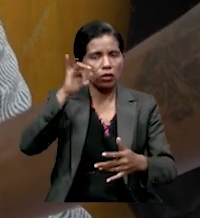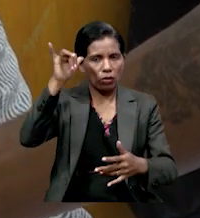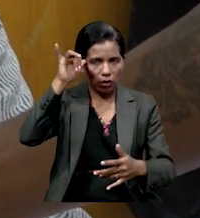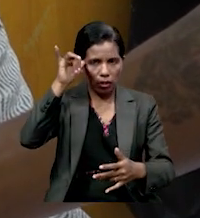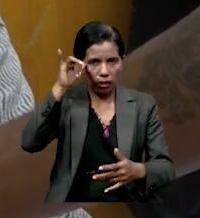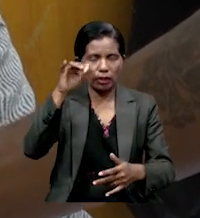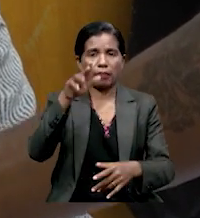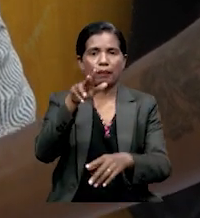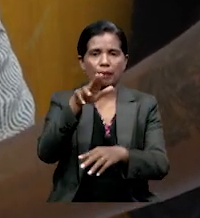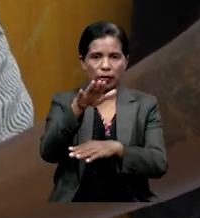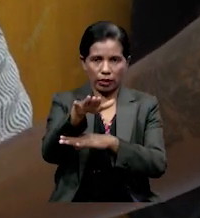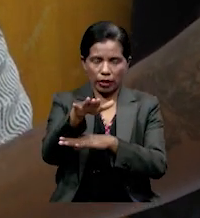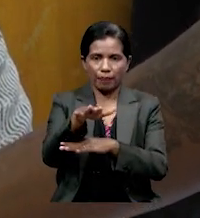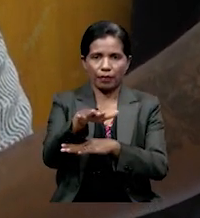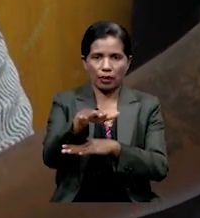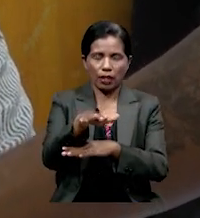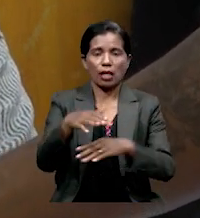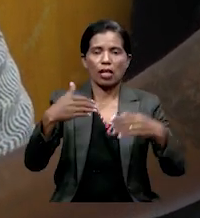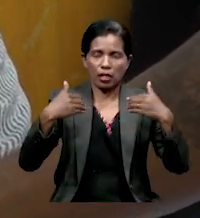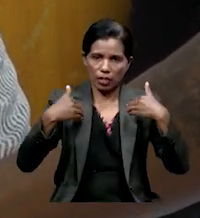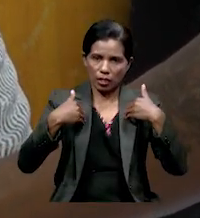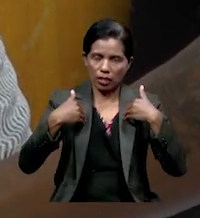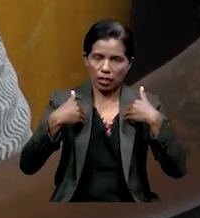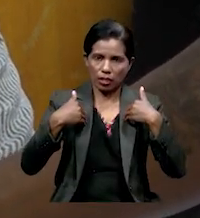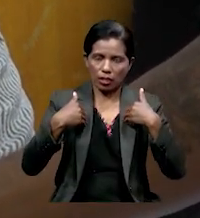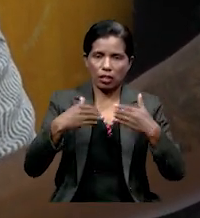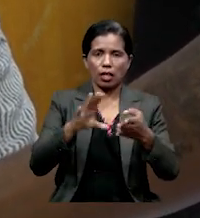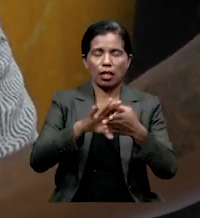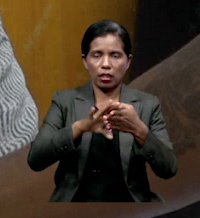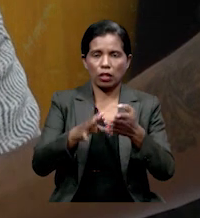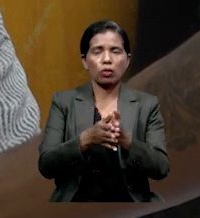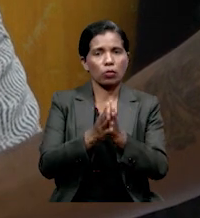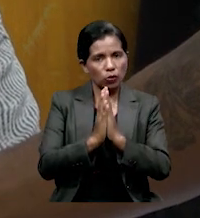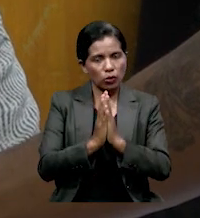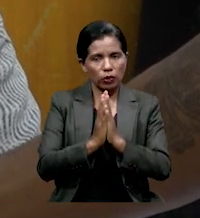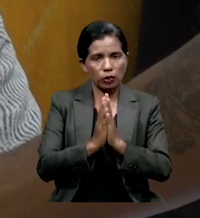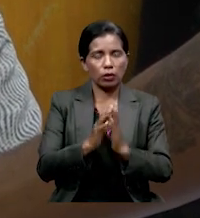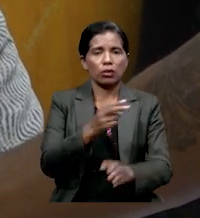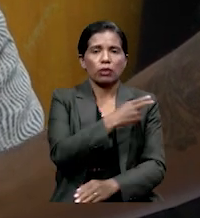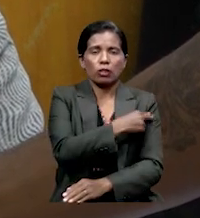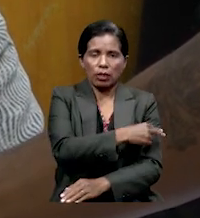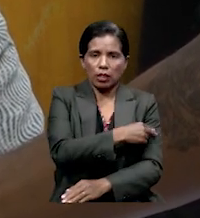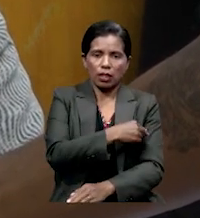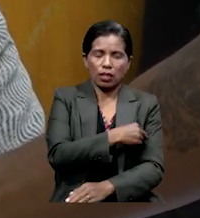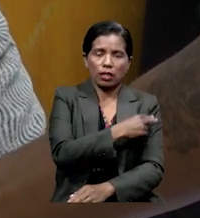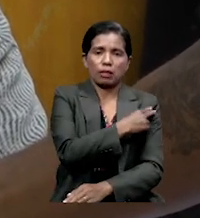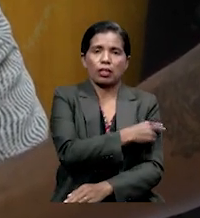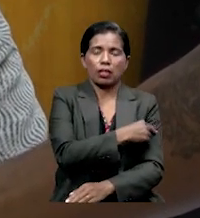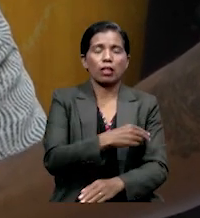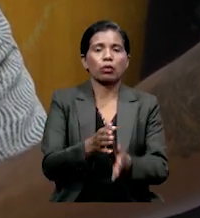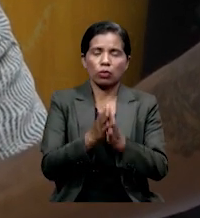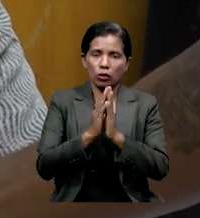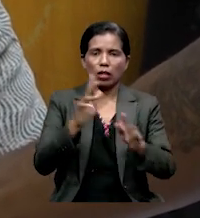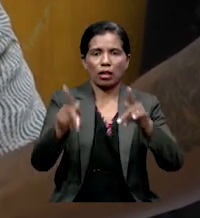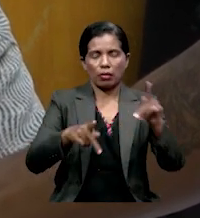meu dia. E a pedido ira neve ma ka maior hospital nacional Guido Valdares, atu husu. A paciente sira neve ma